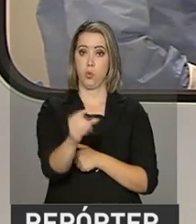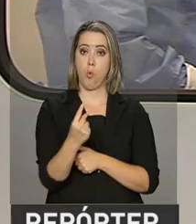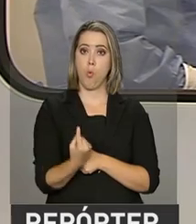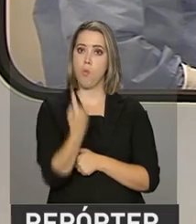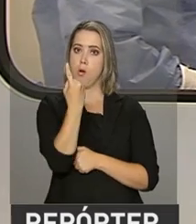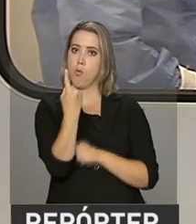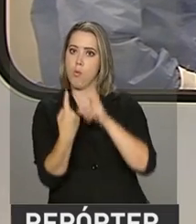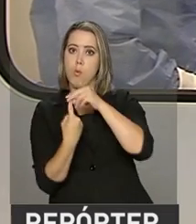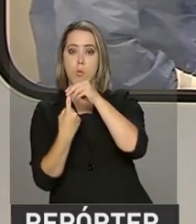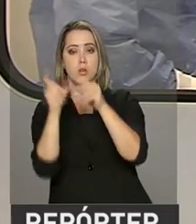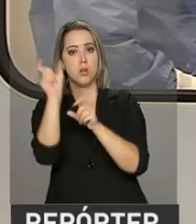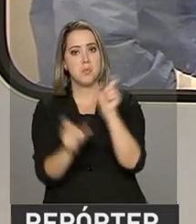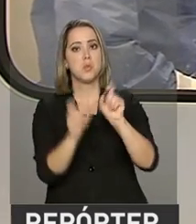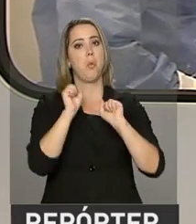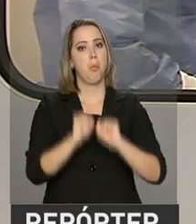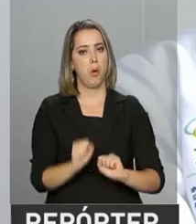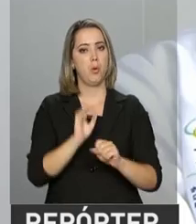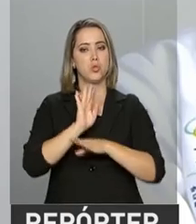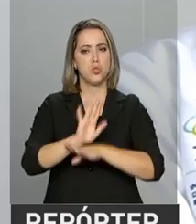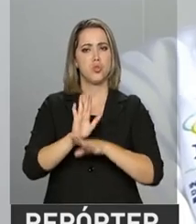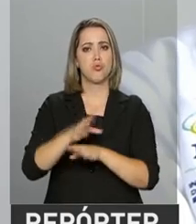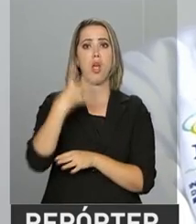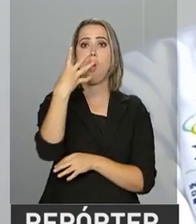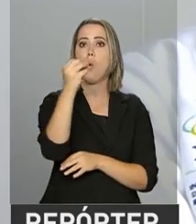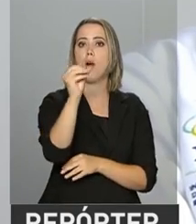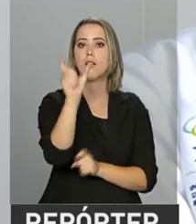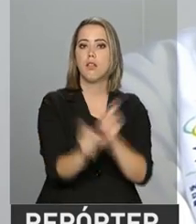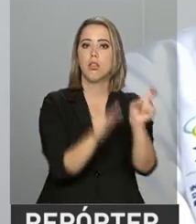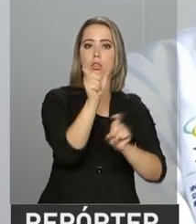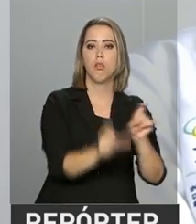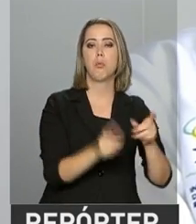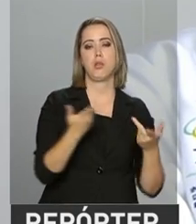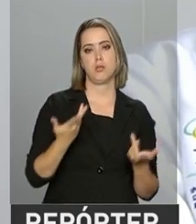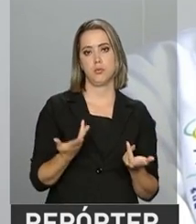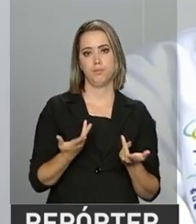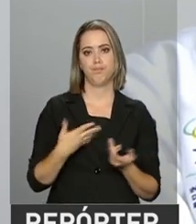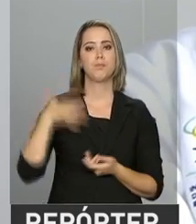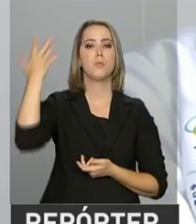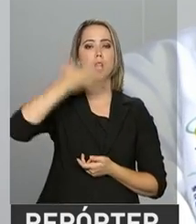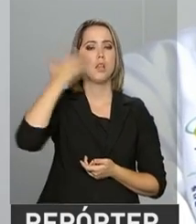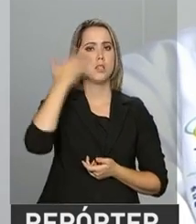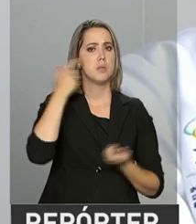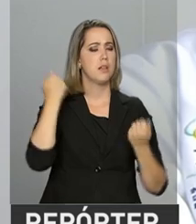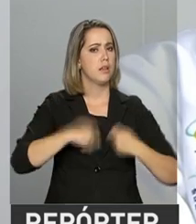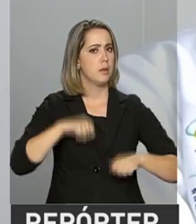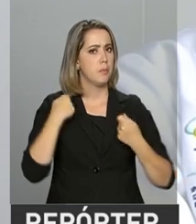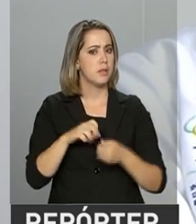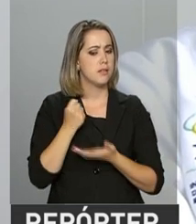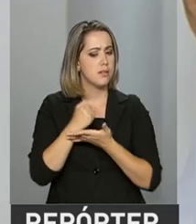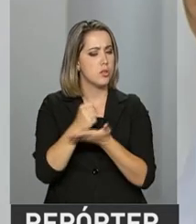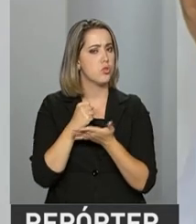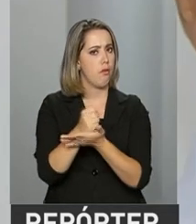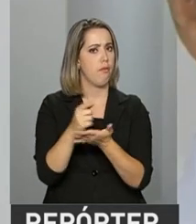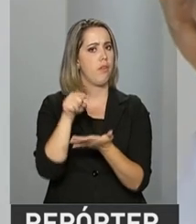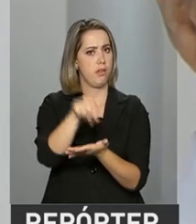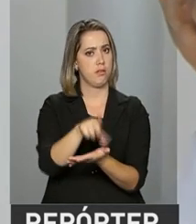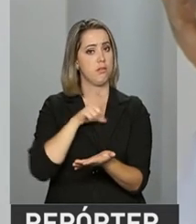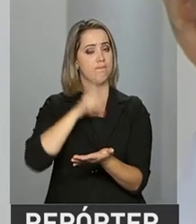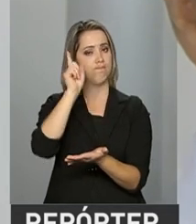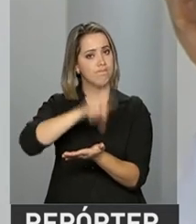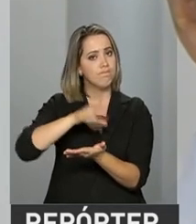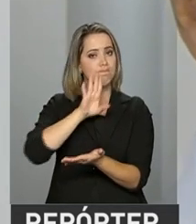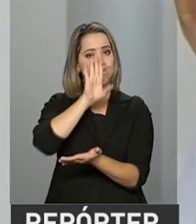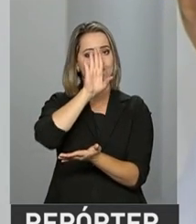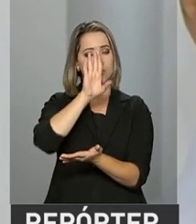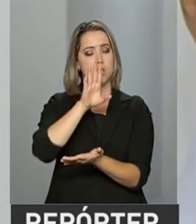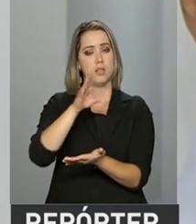beneficiar cerca de 40 pacientes. O médico ressalta que esclarecer a população sobre a necessidade das doações é um desafio para